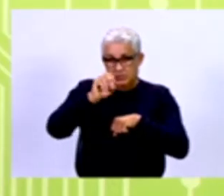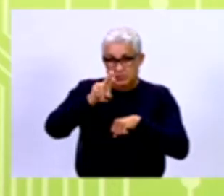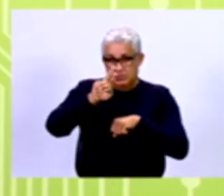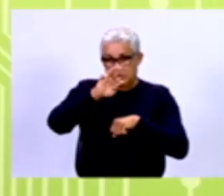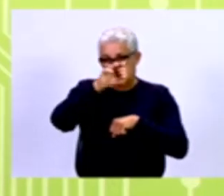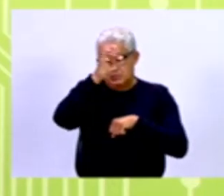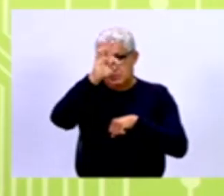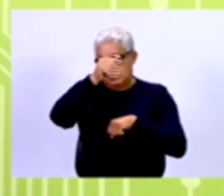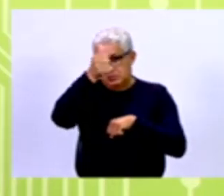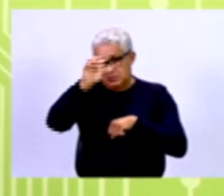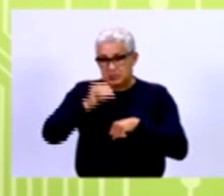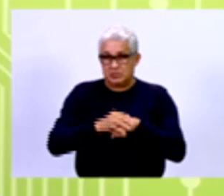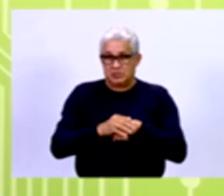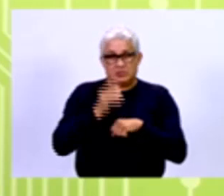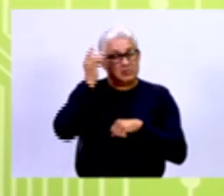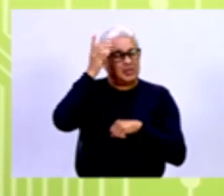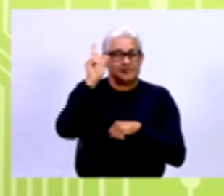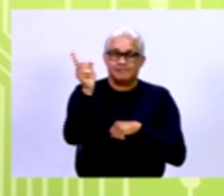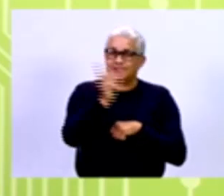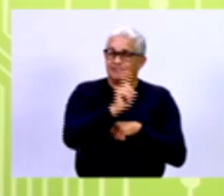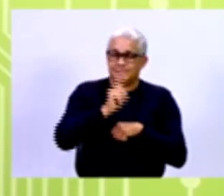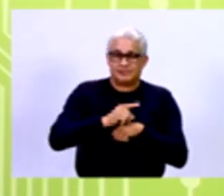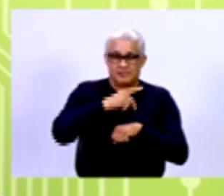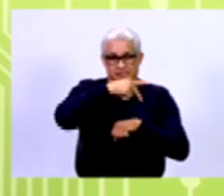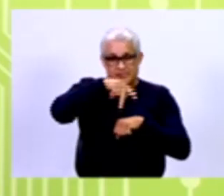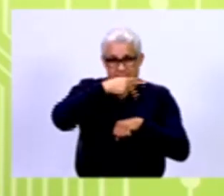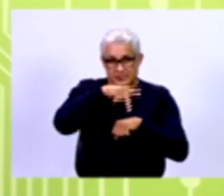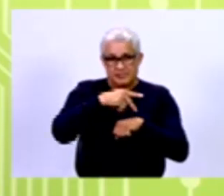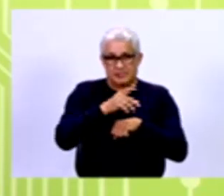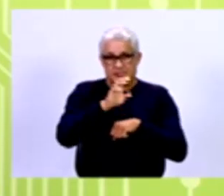fácil, né, exportar para os demais países,